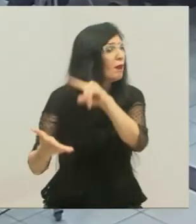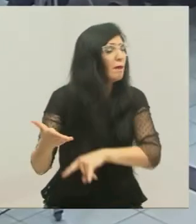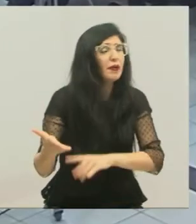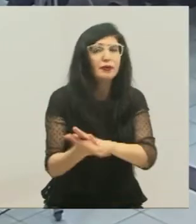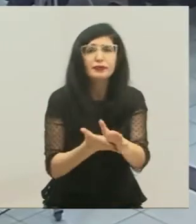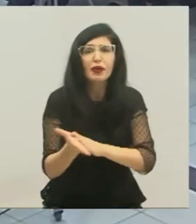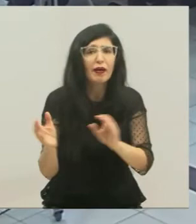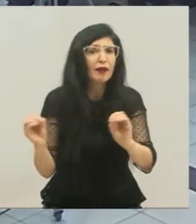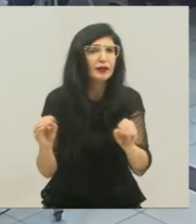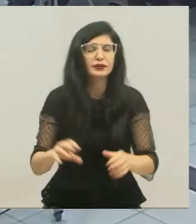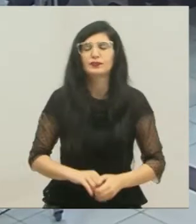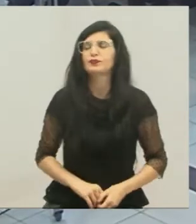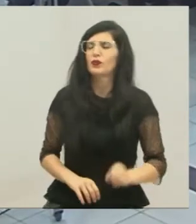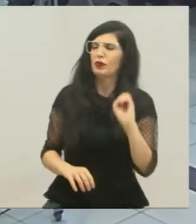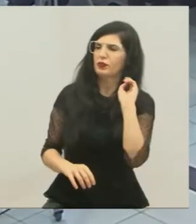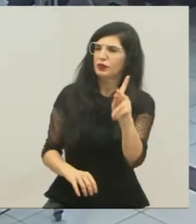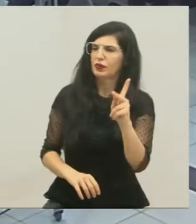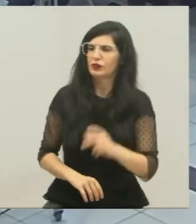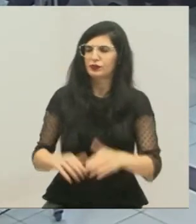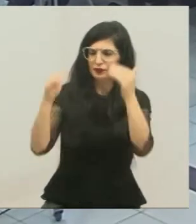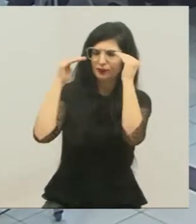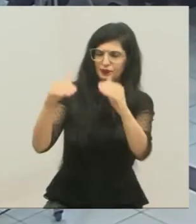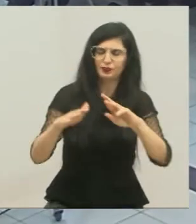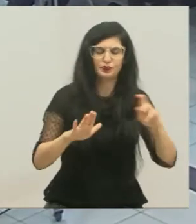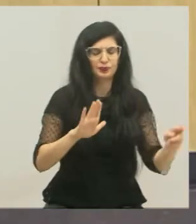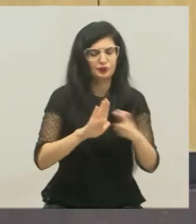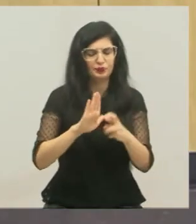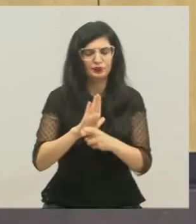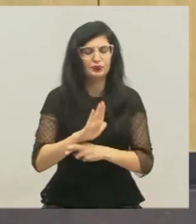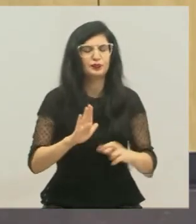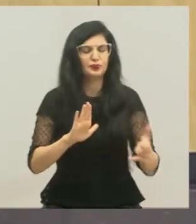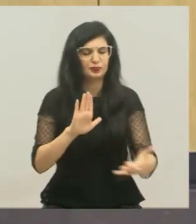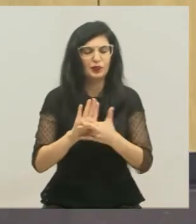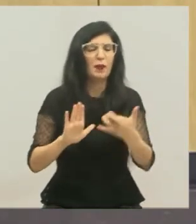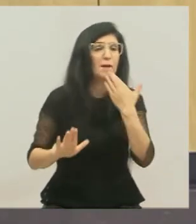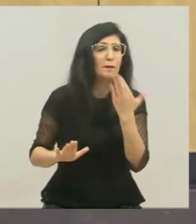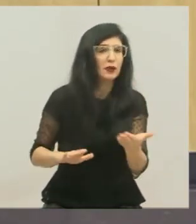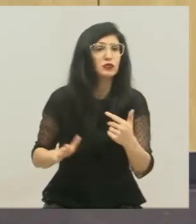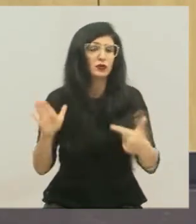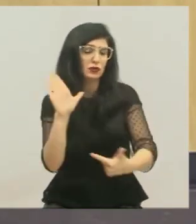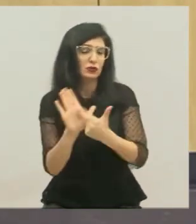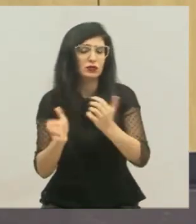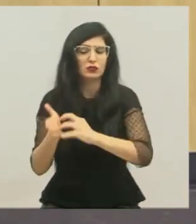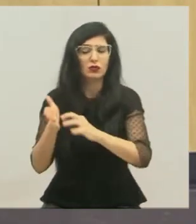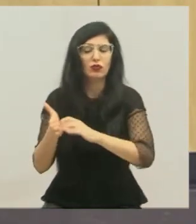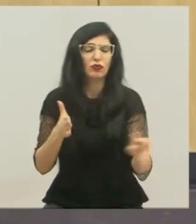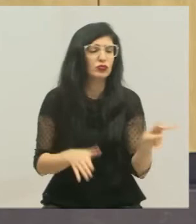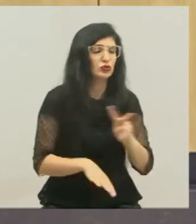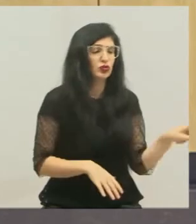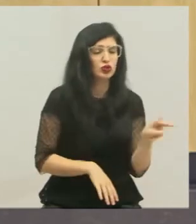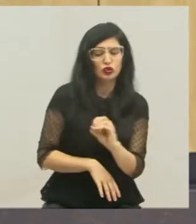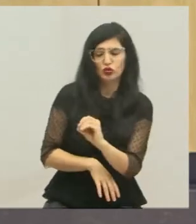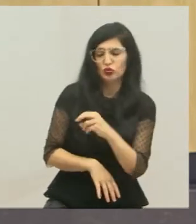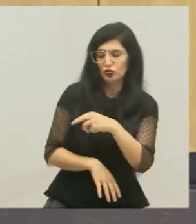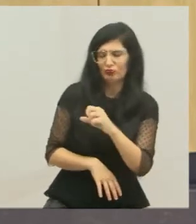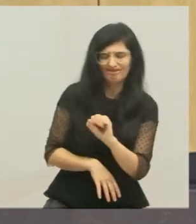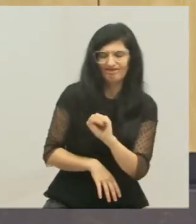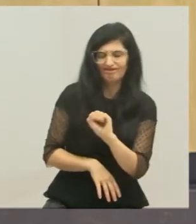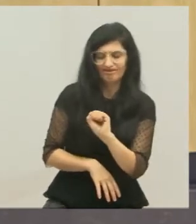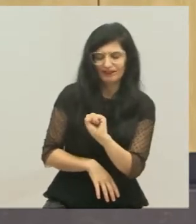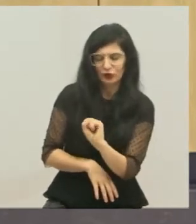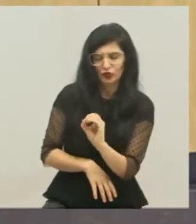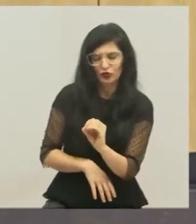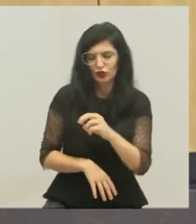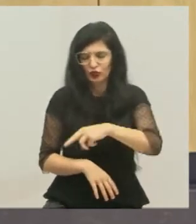Os requerimentos foram apreciados na forma regimental. Solicito à segunda secretária, a vereadora Sônia Patas da Amizade, que